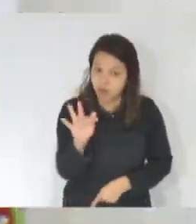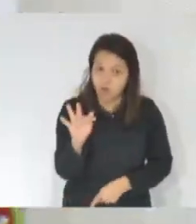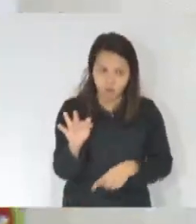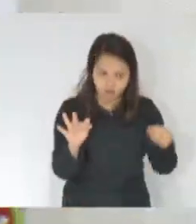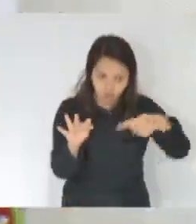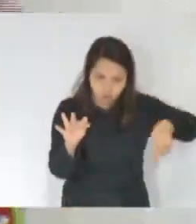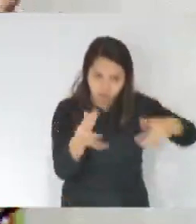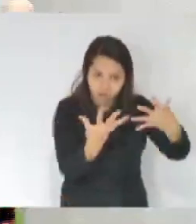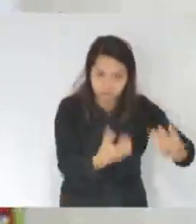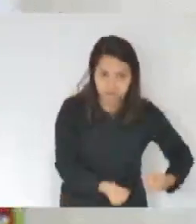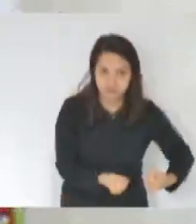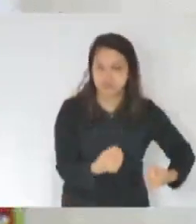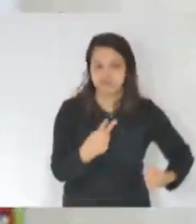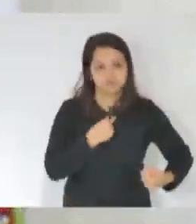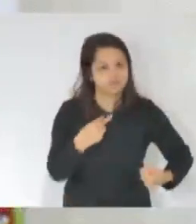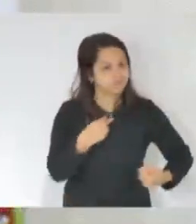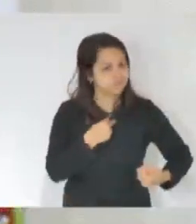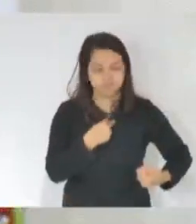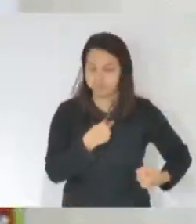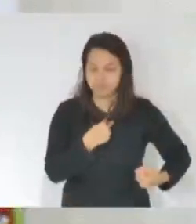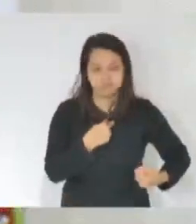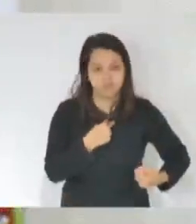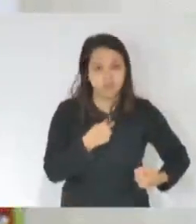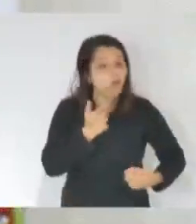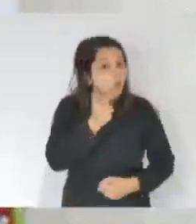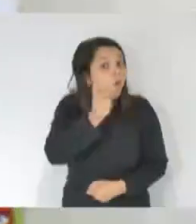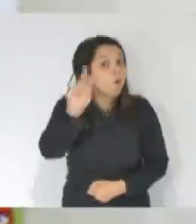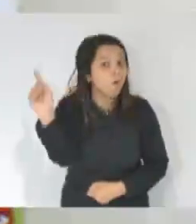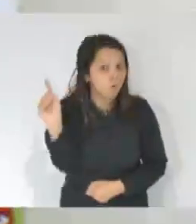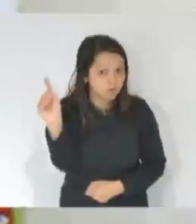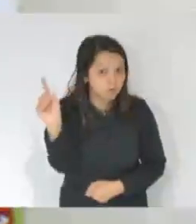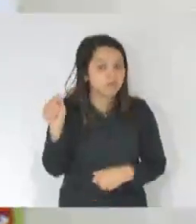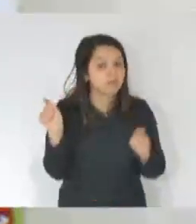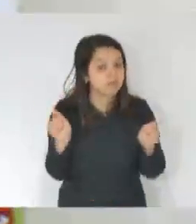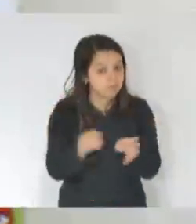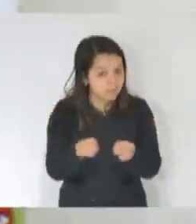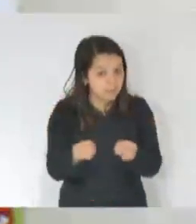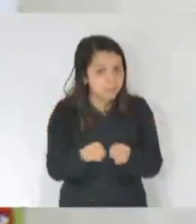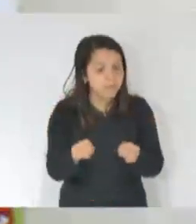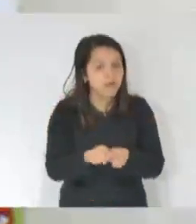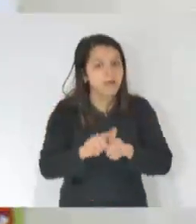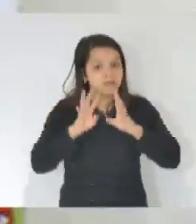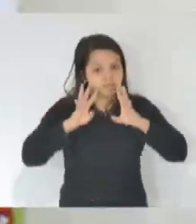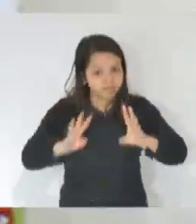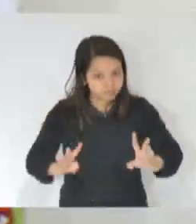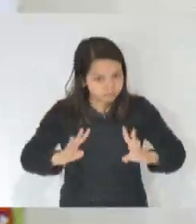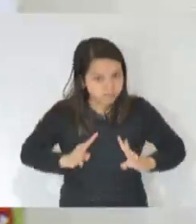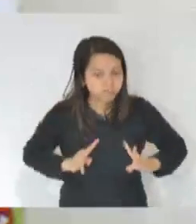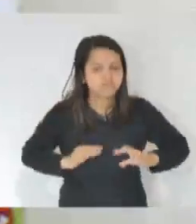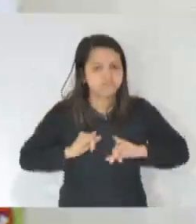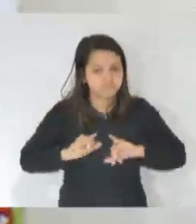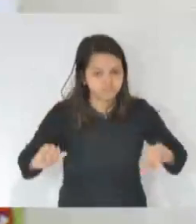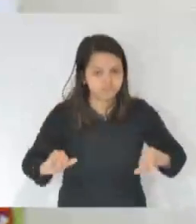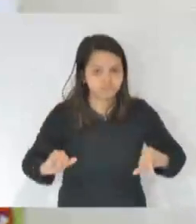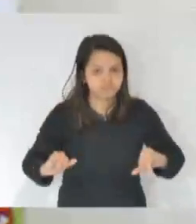contrário. Outra coisa, quero chamar a atenção aqui também das autoridades de saúde do Estado. Temos a série